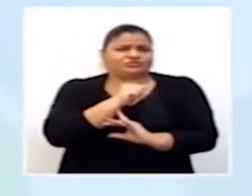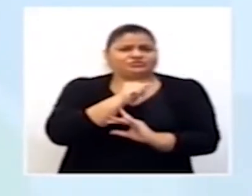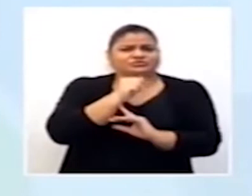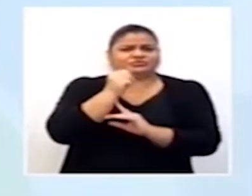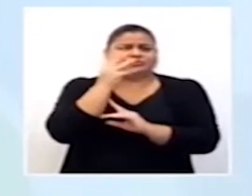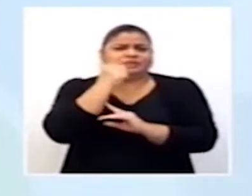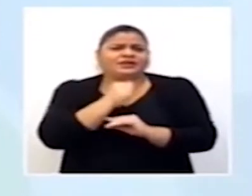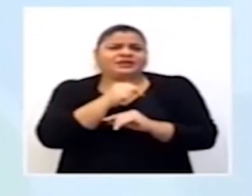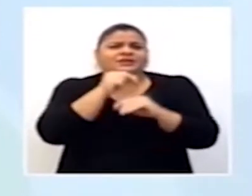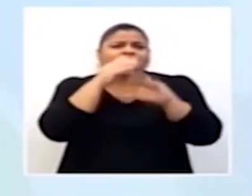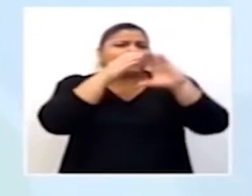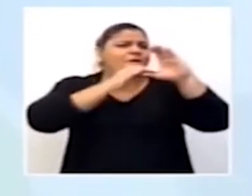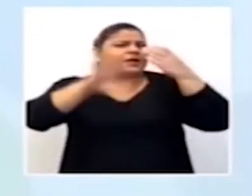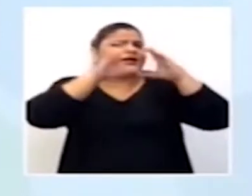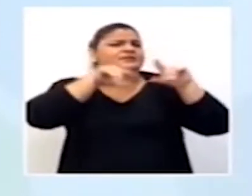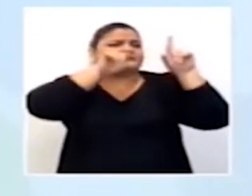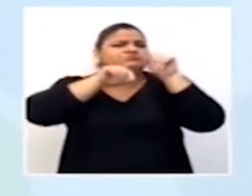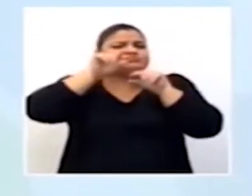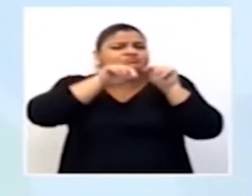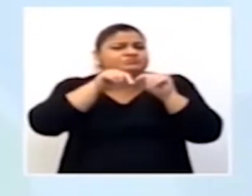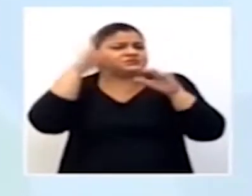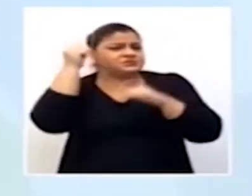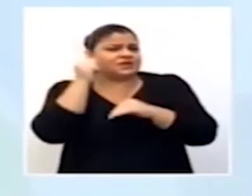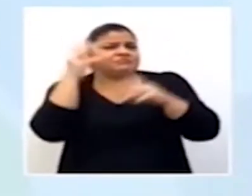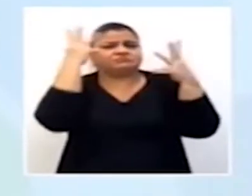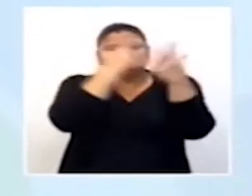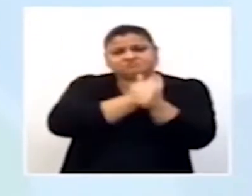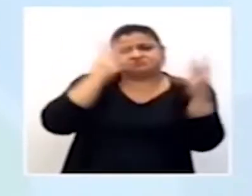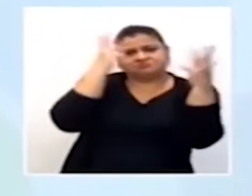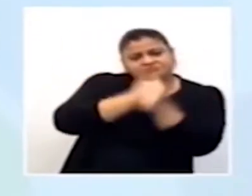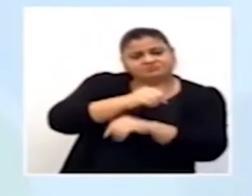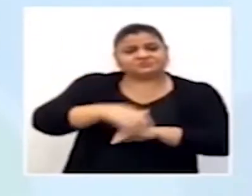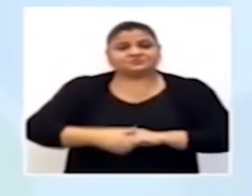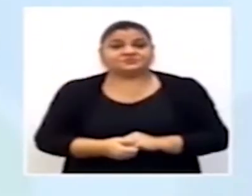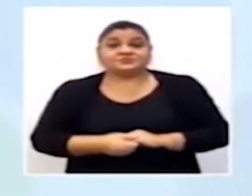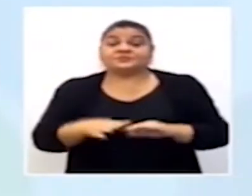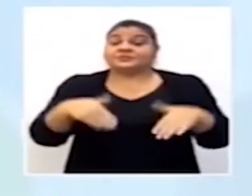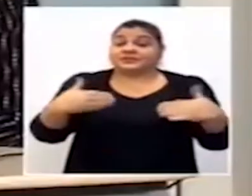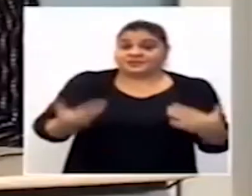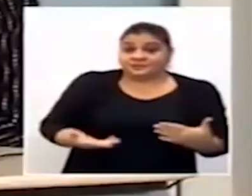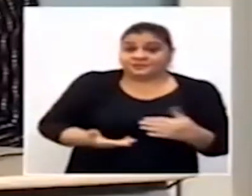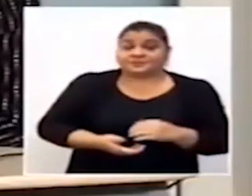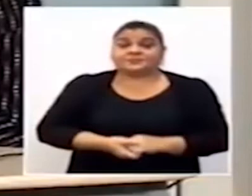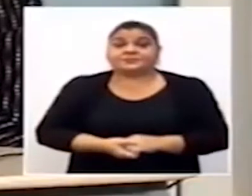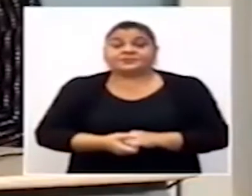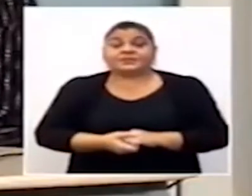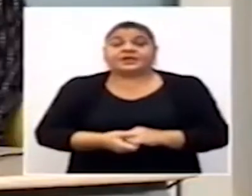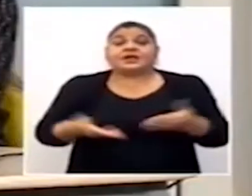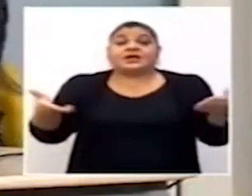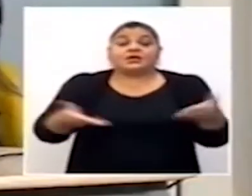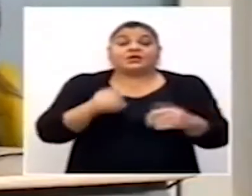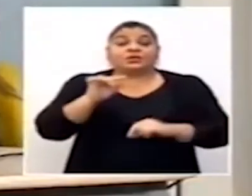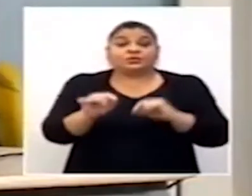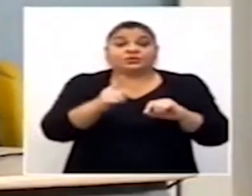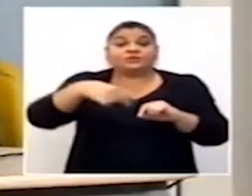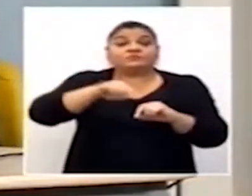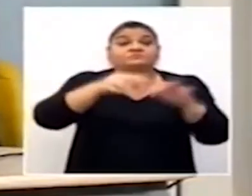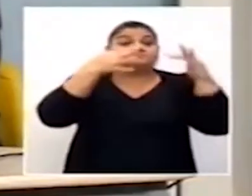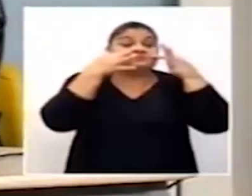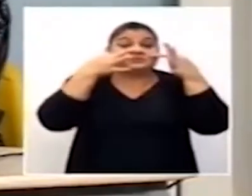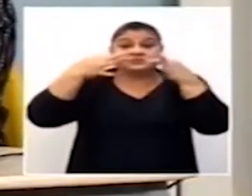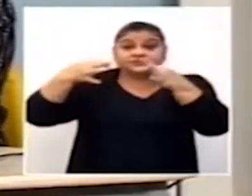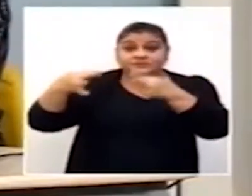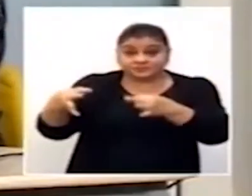passarinho sabe cantar viu viu ai que bonitinho fiu fiu muito bem Então agora vocês vão